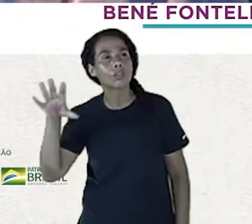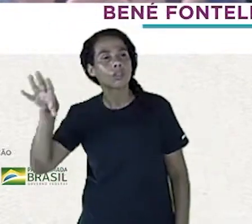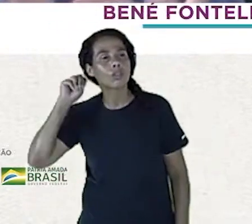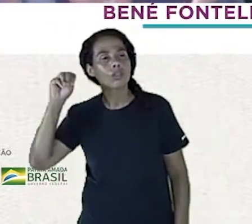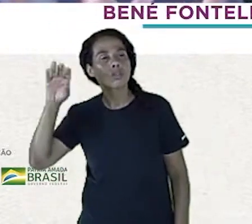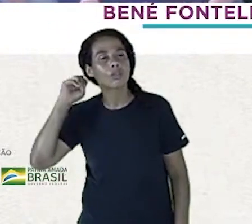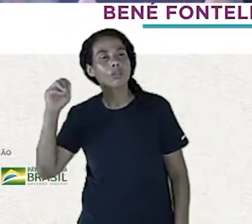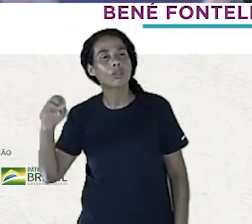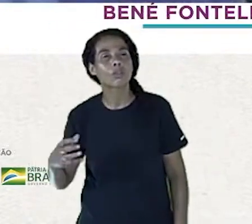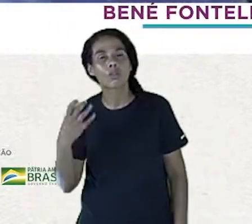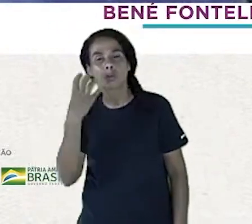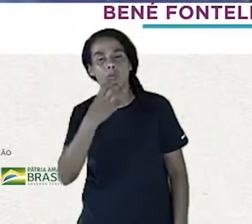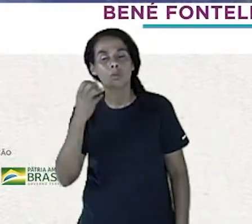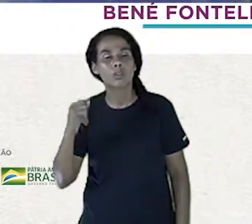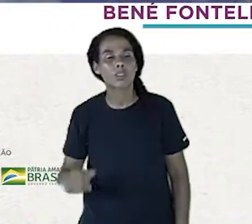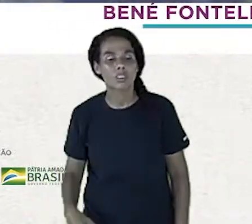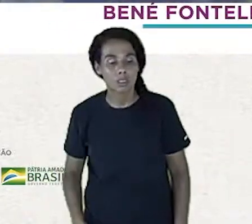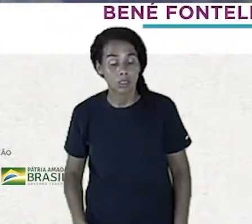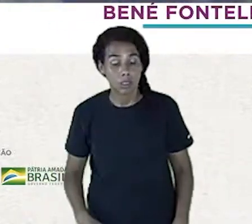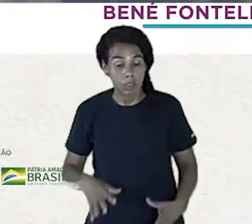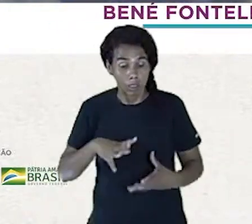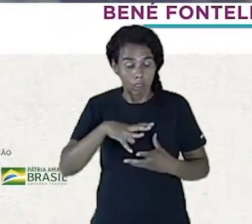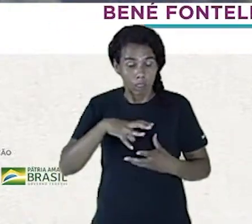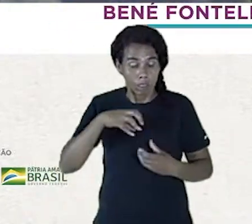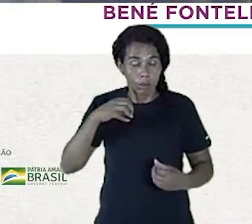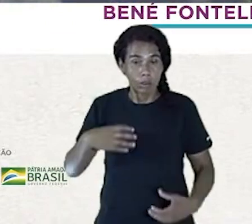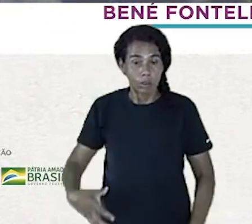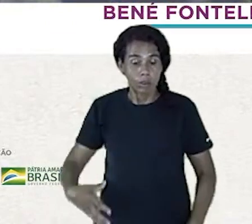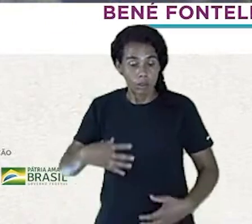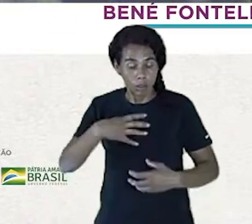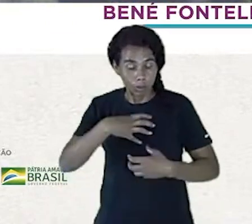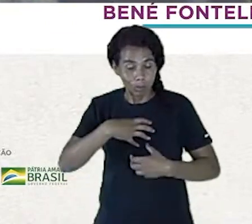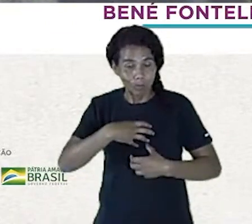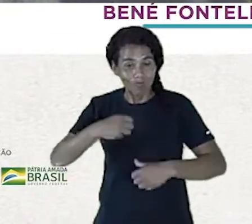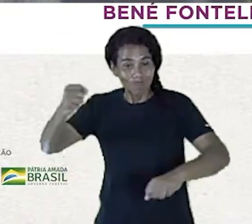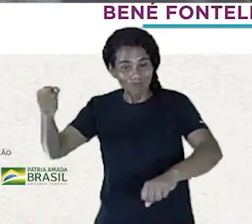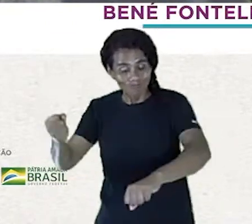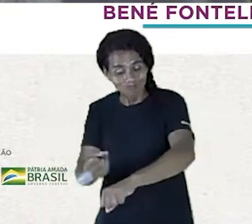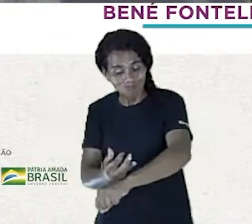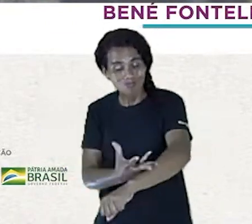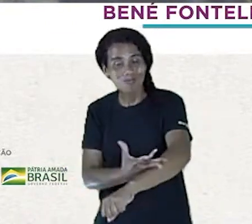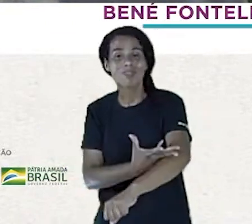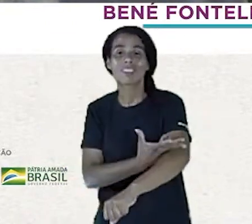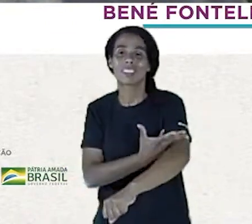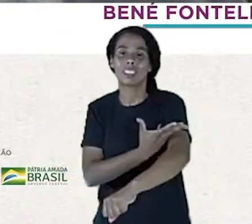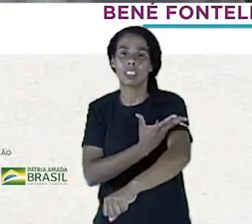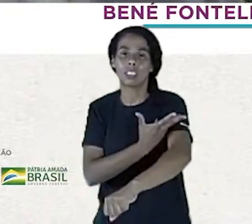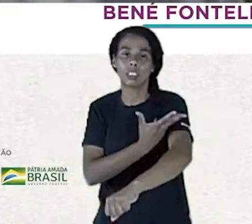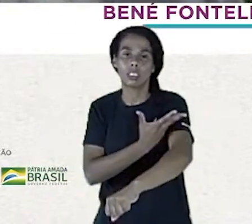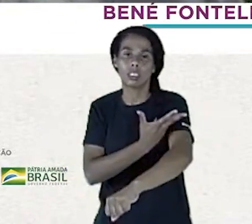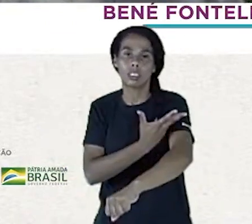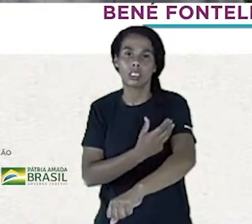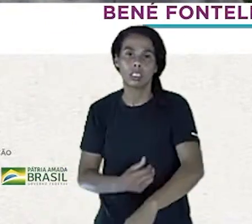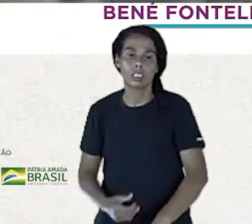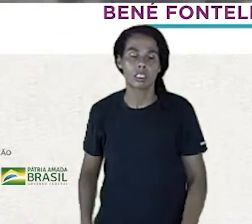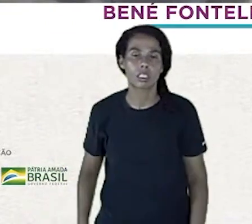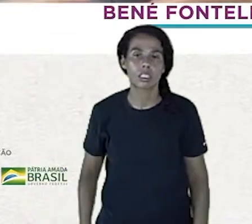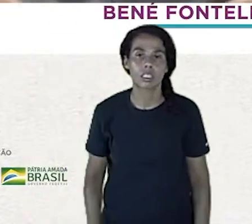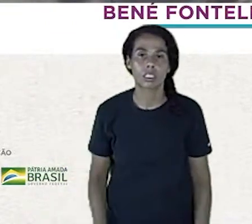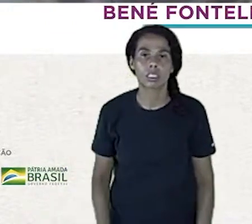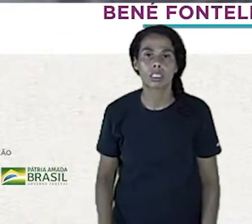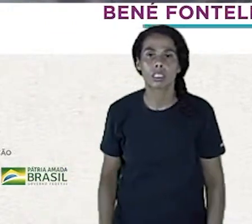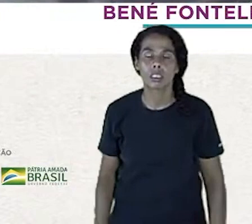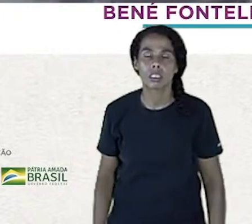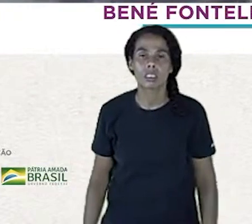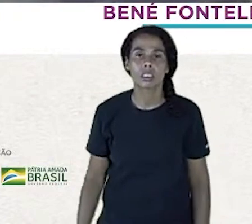a alma toda repercute, né, nele mesmo. Então é preciso que a gente reflita muito sobre o que é essa história da morte,